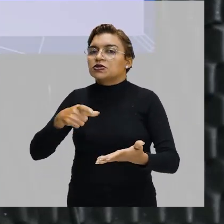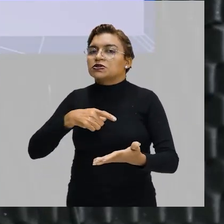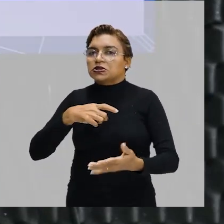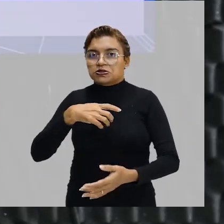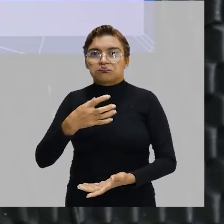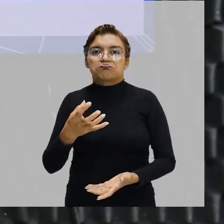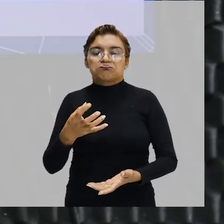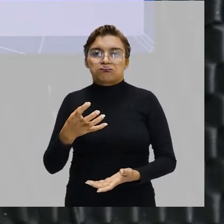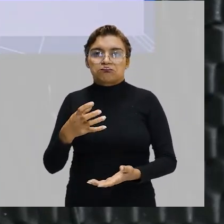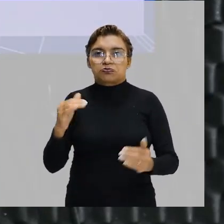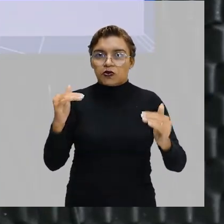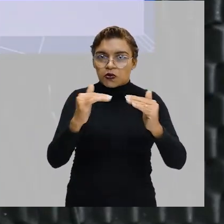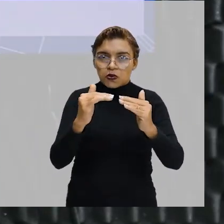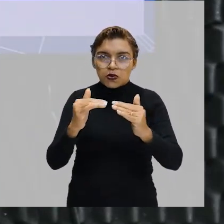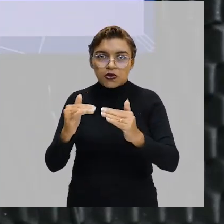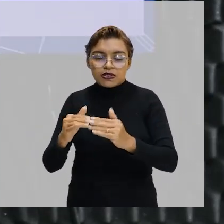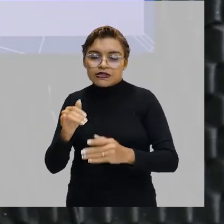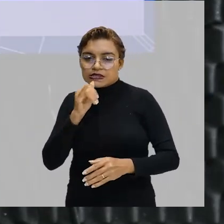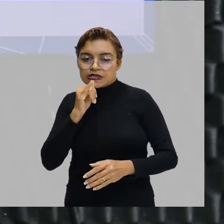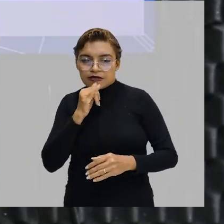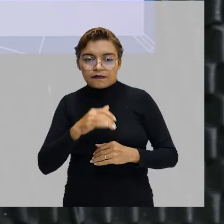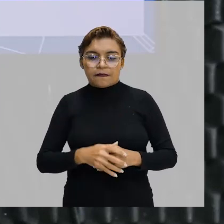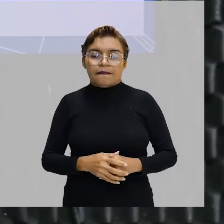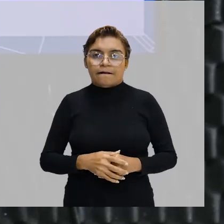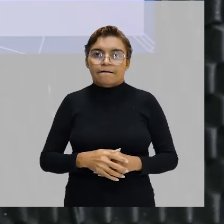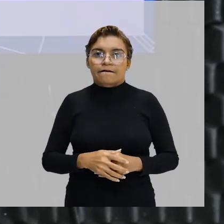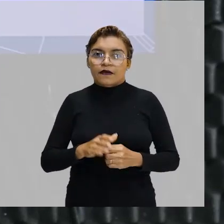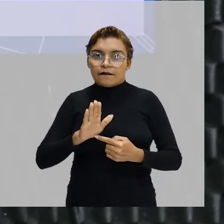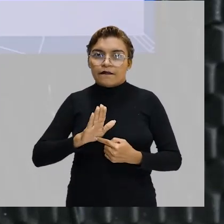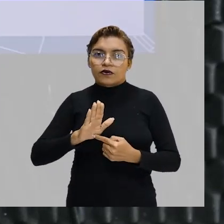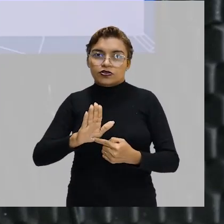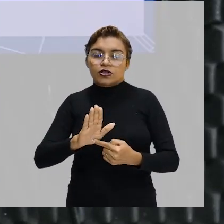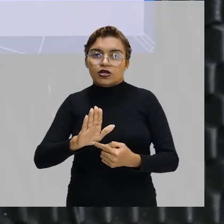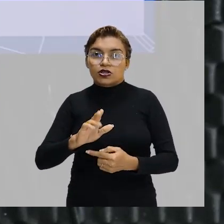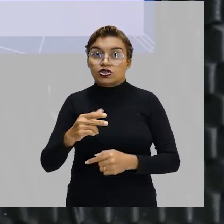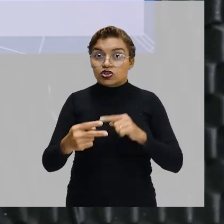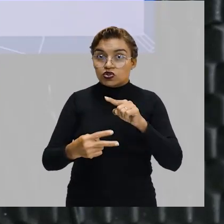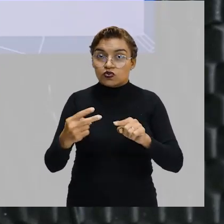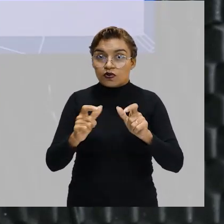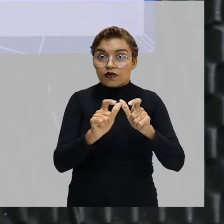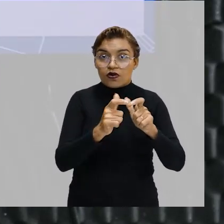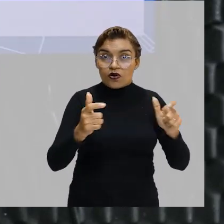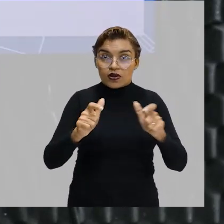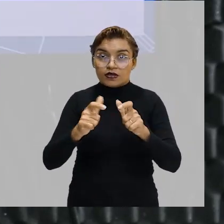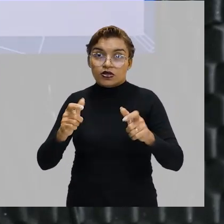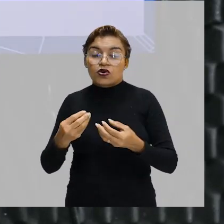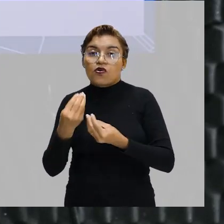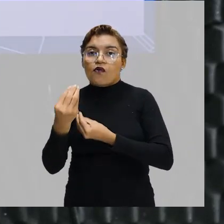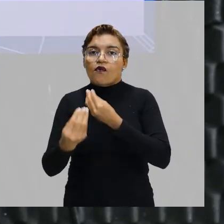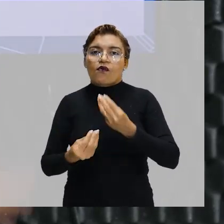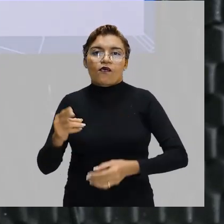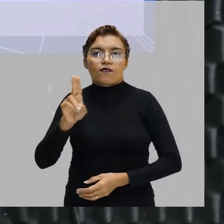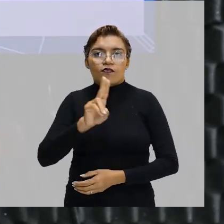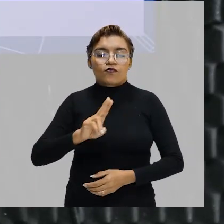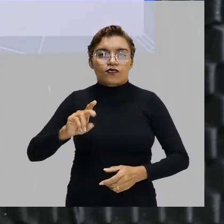eu trouxe aqui um texto e destaquei duas orações para você ver como se trabalha as